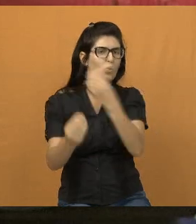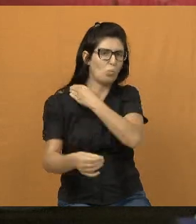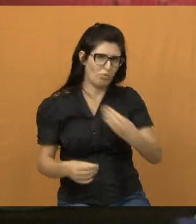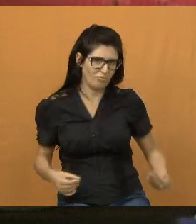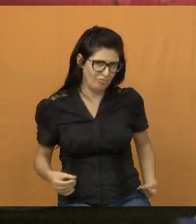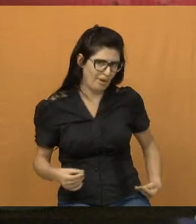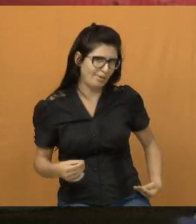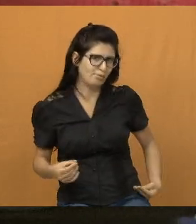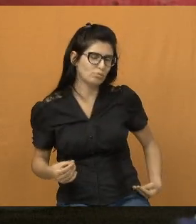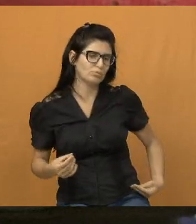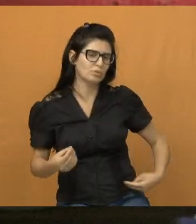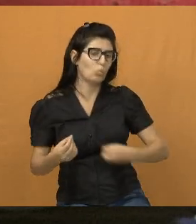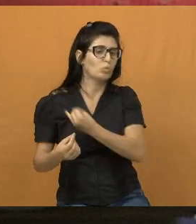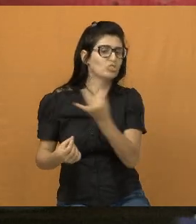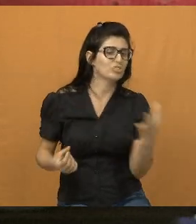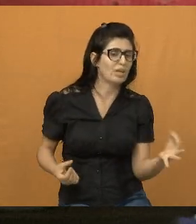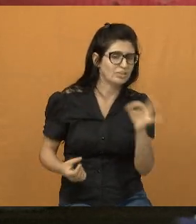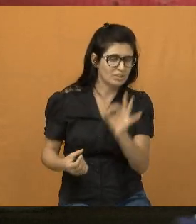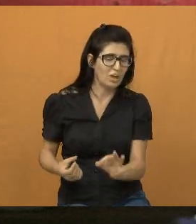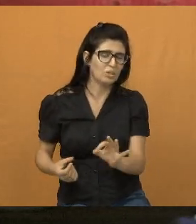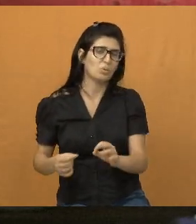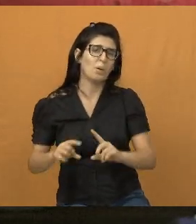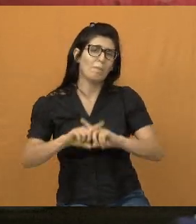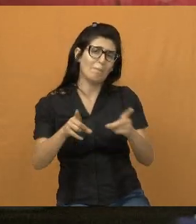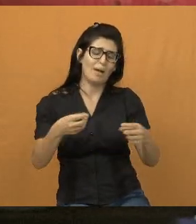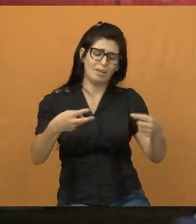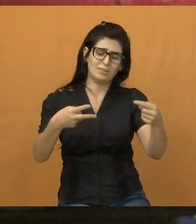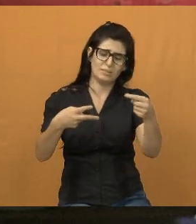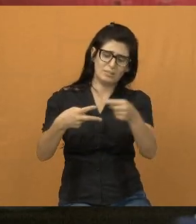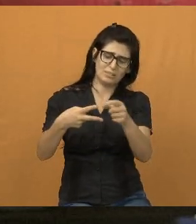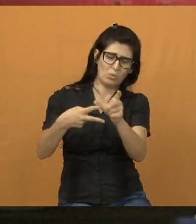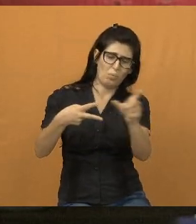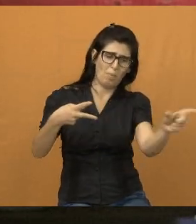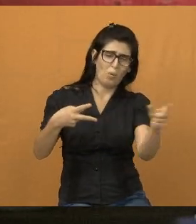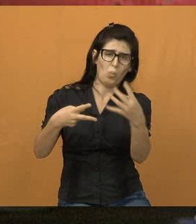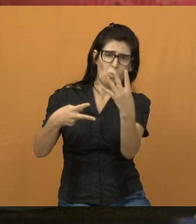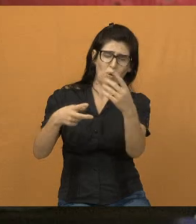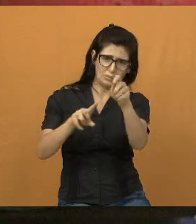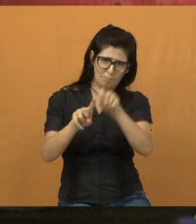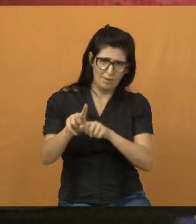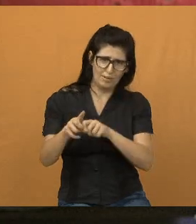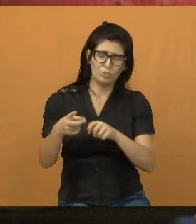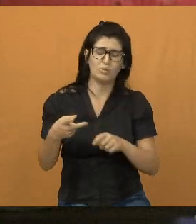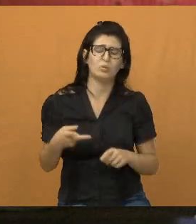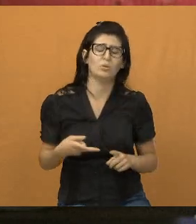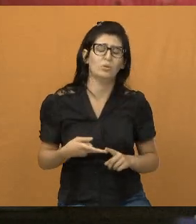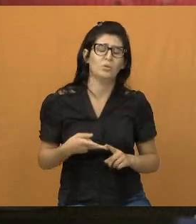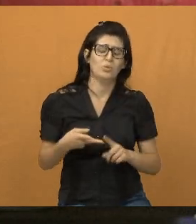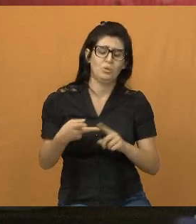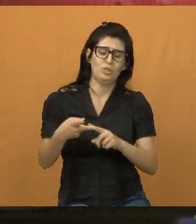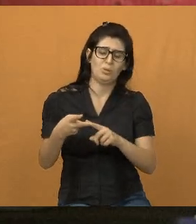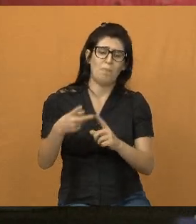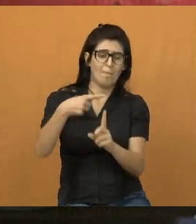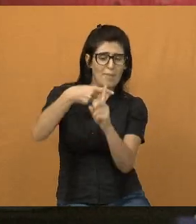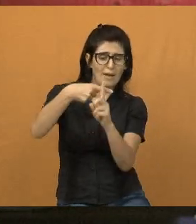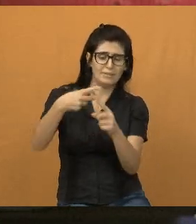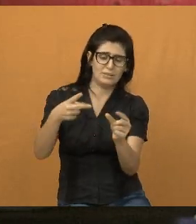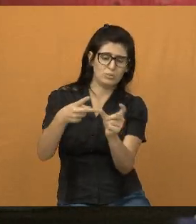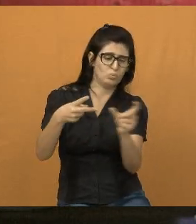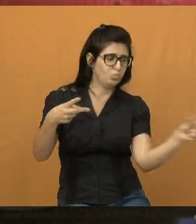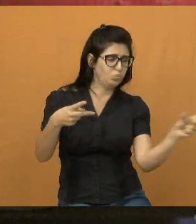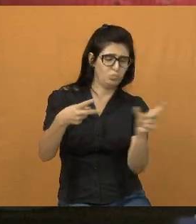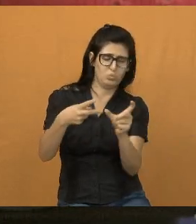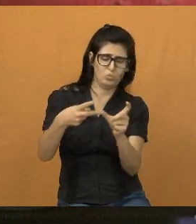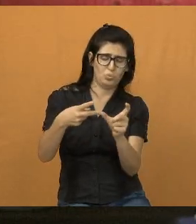os 4 primeiros meses não são contemplados nessa campanha. É muito parecido com